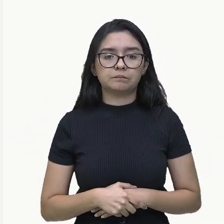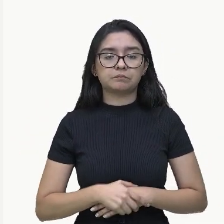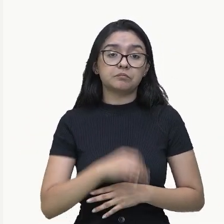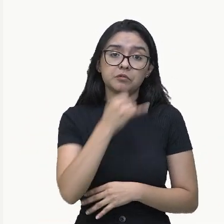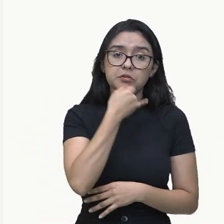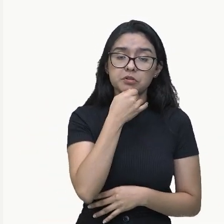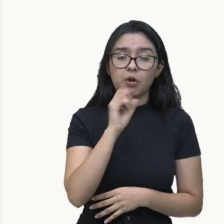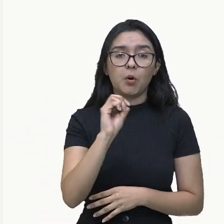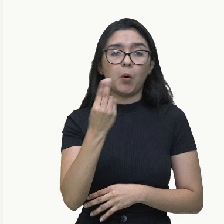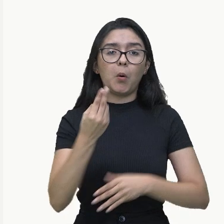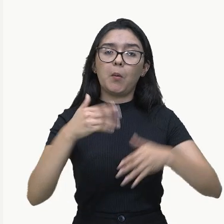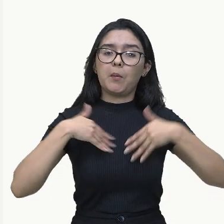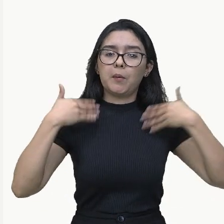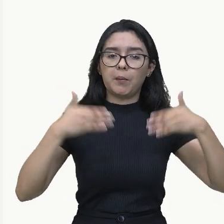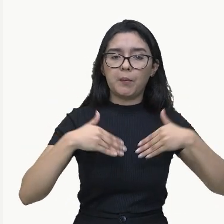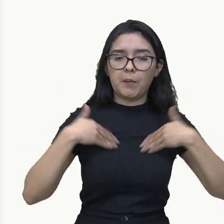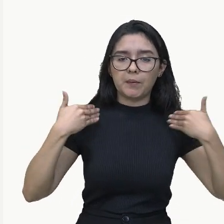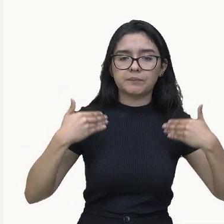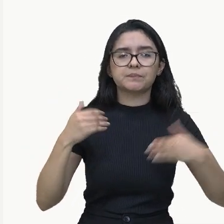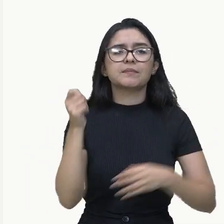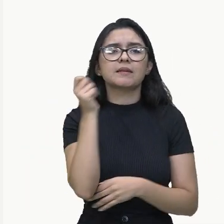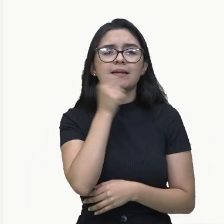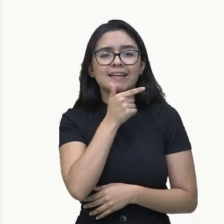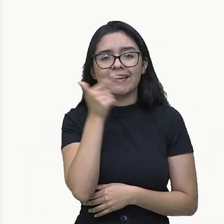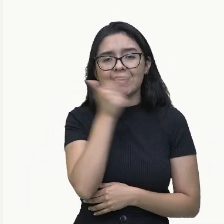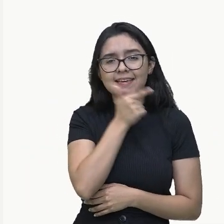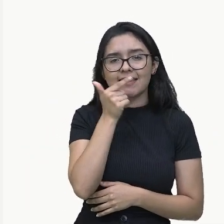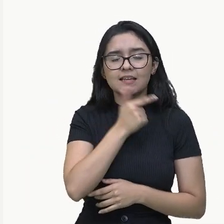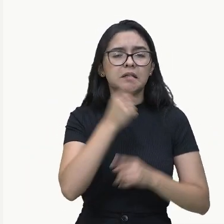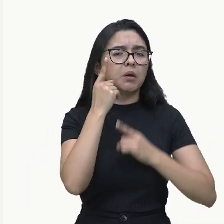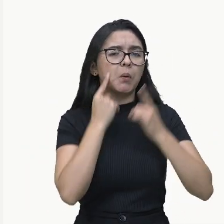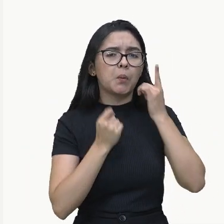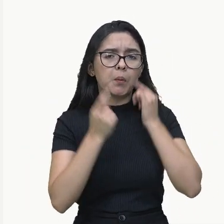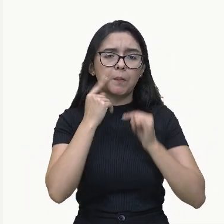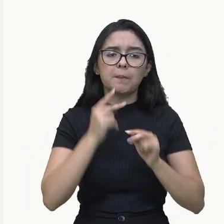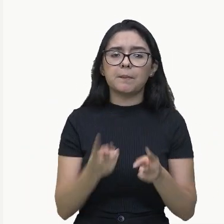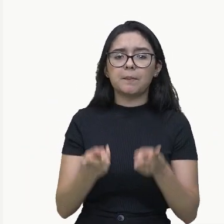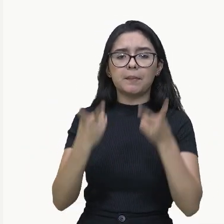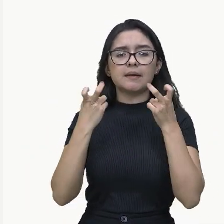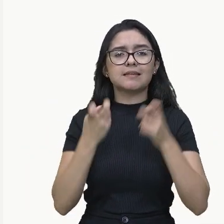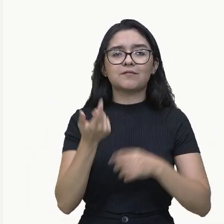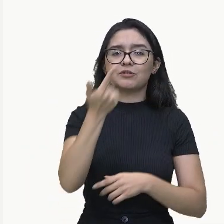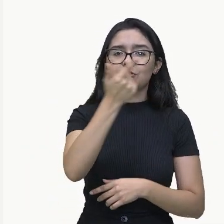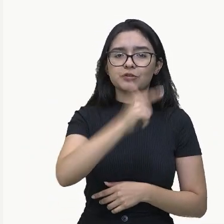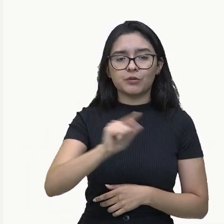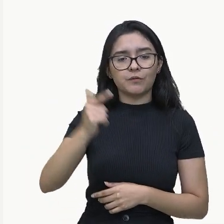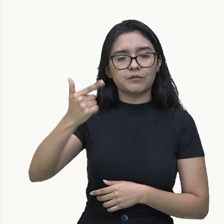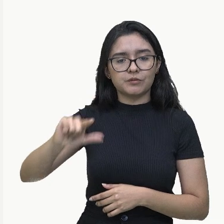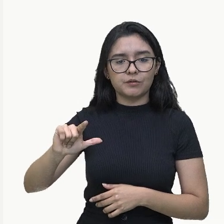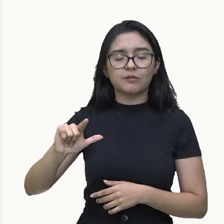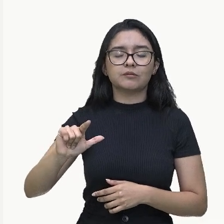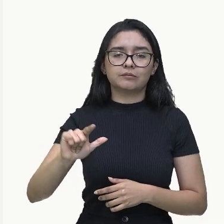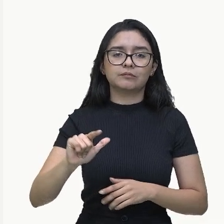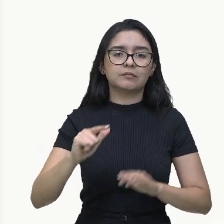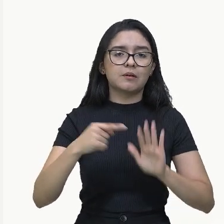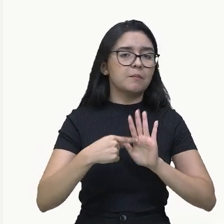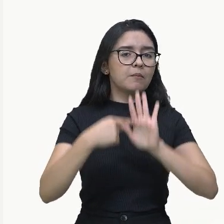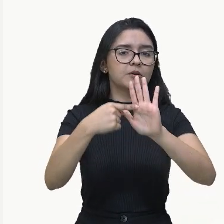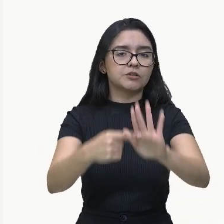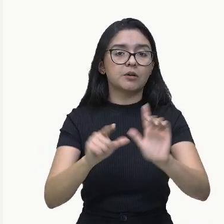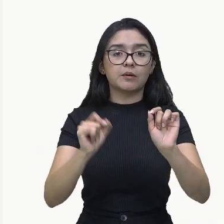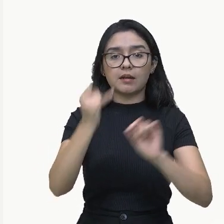observem rir meu riso e derramar meu pranto observem essas repetições aí enfatizando essa